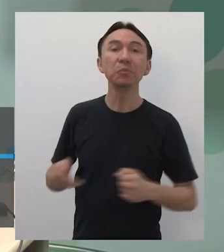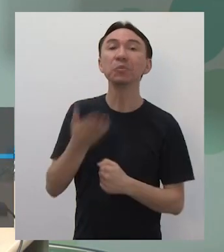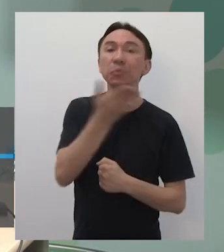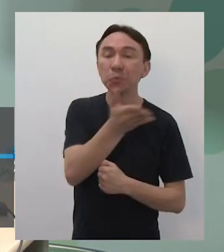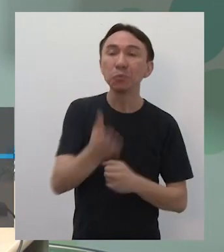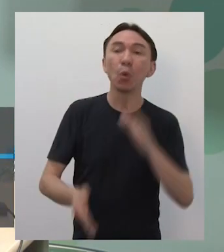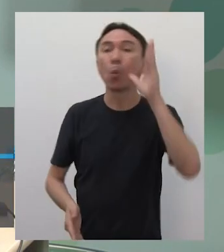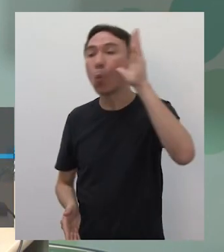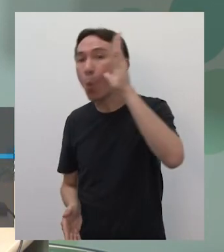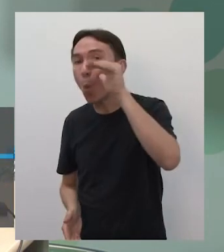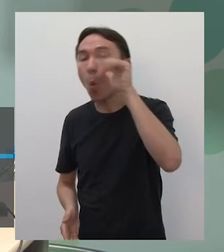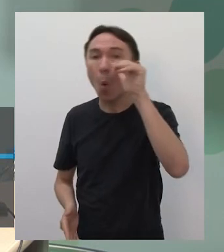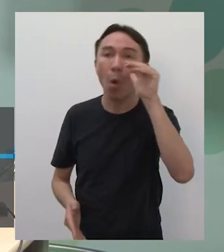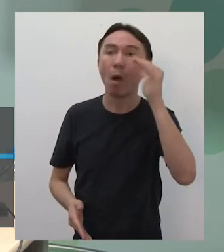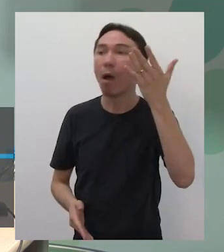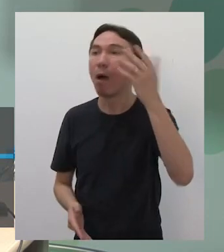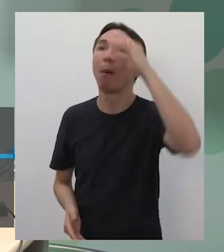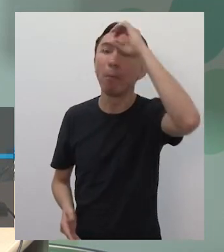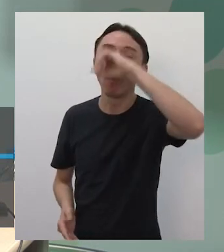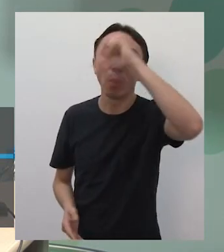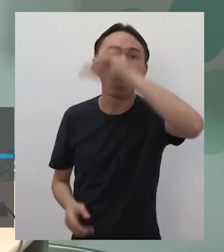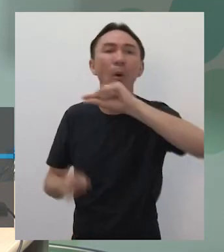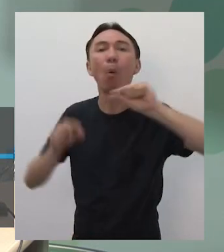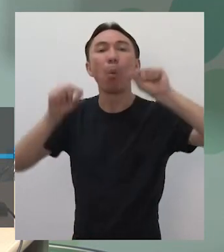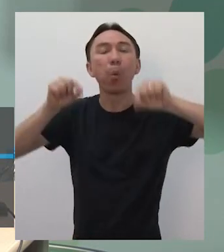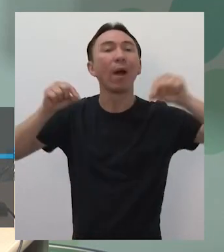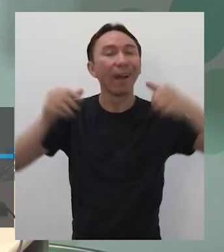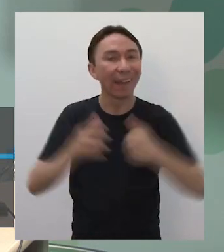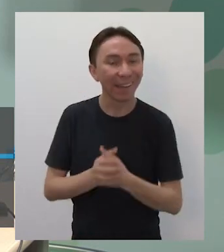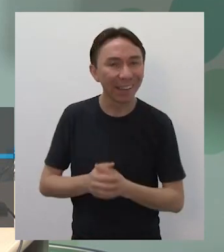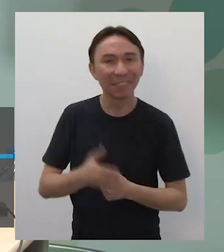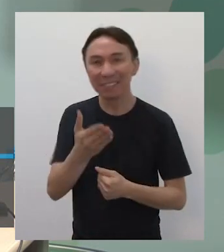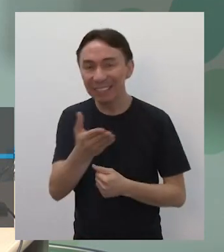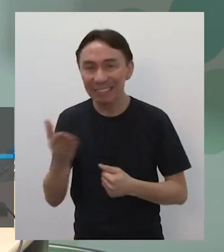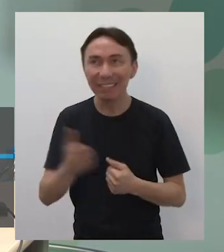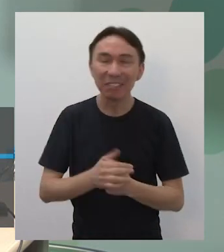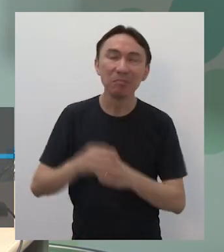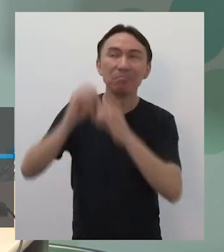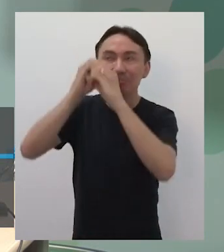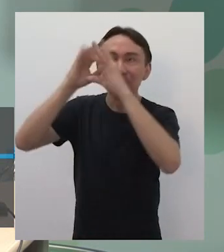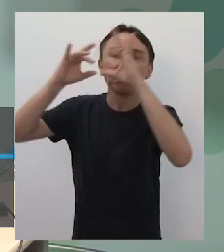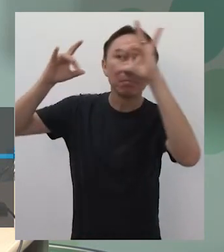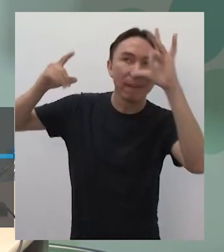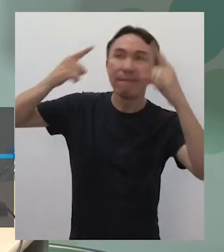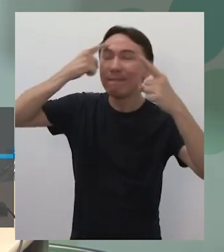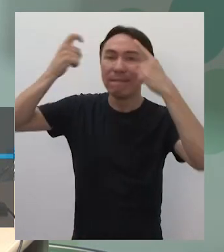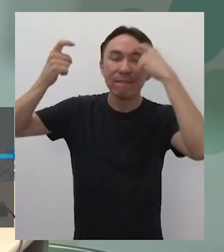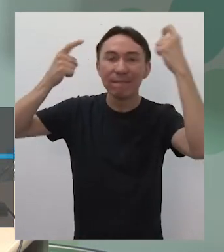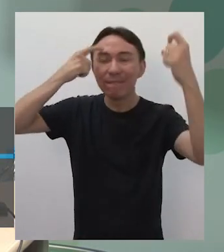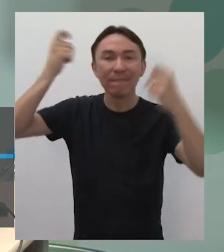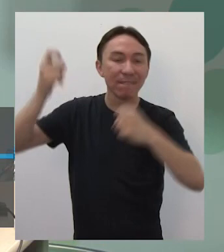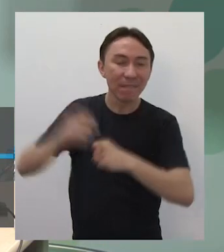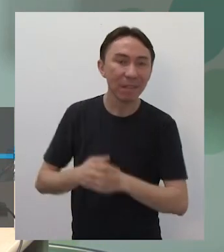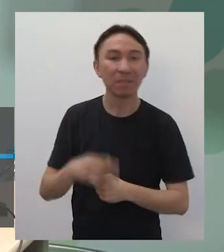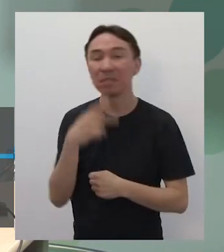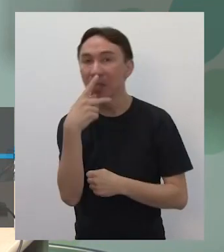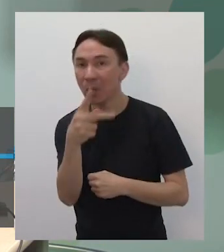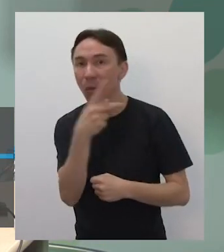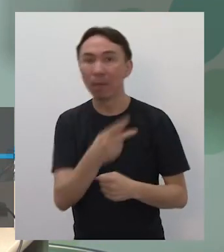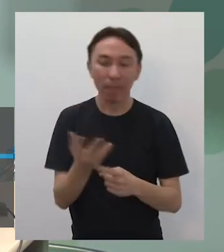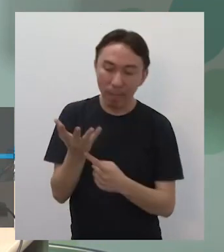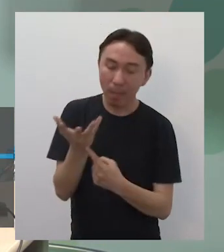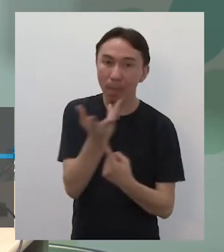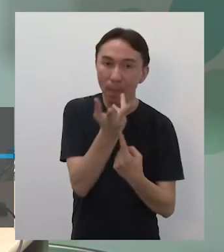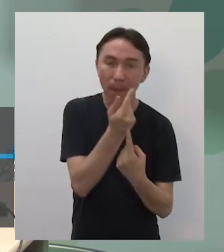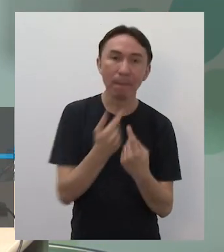aprender alguma coisa? Qual é uma experiência com a sua imaginação criativa, né? O seu interesse artístico? Tudo isso faz parte, são